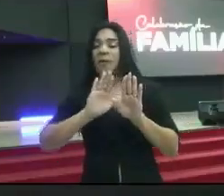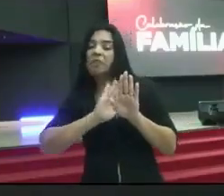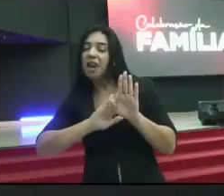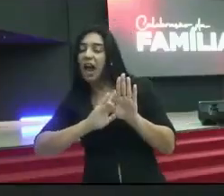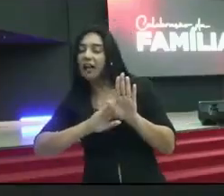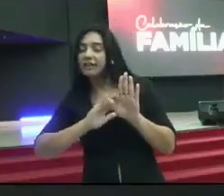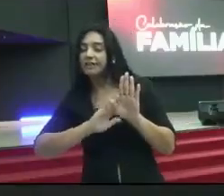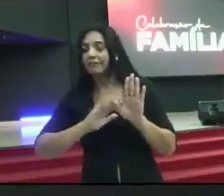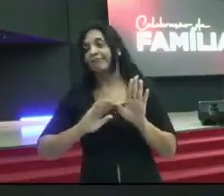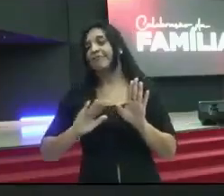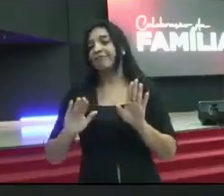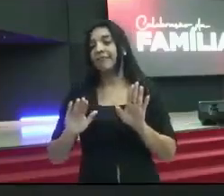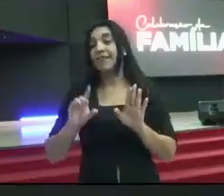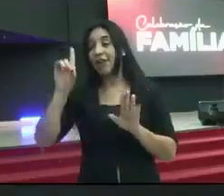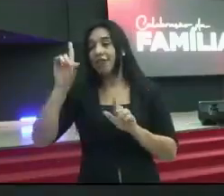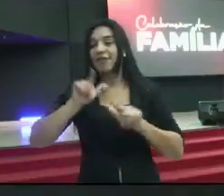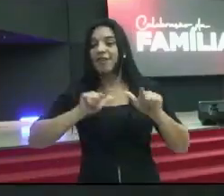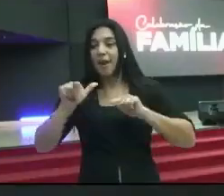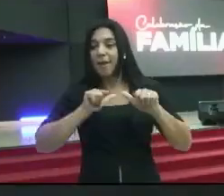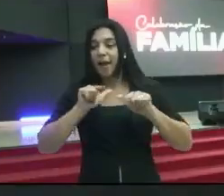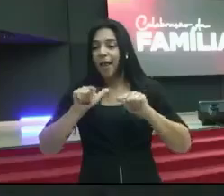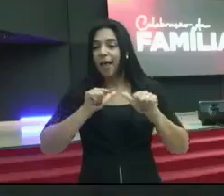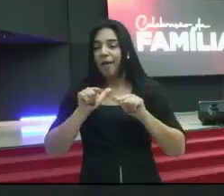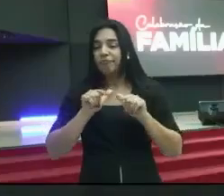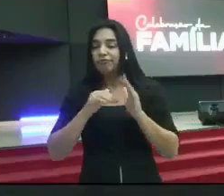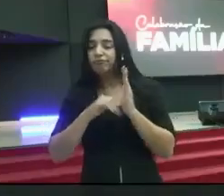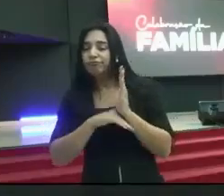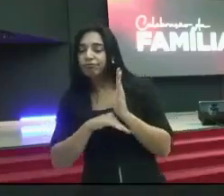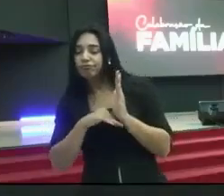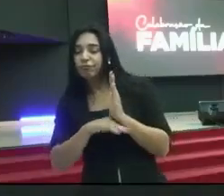cortinas. Deus está trabalhando nos bastidores.